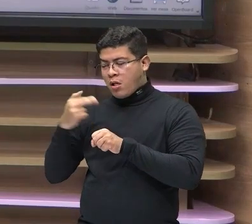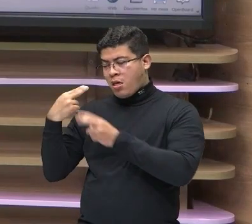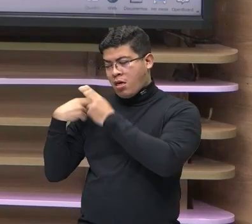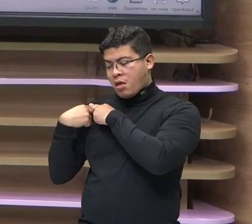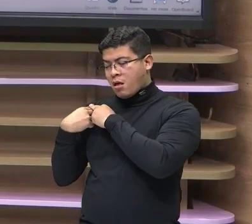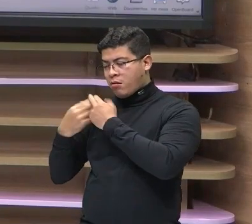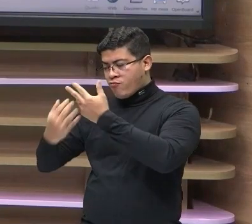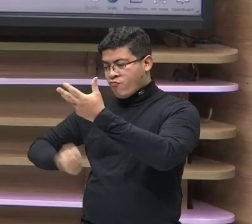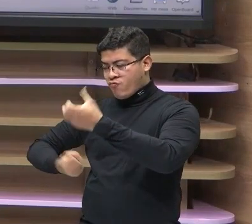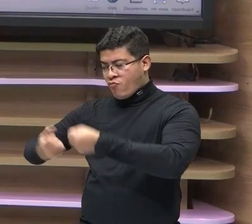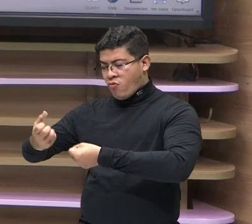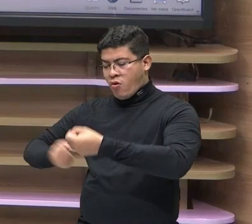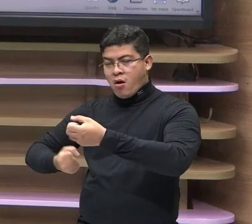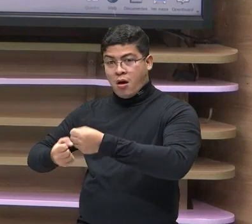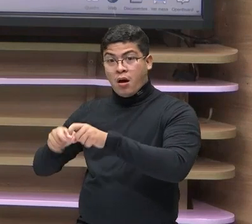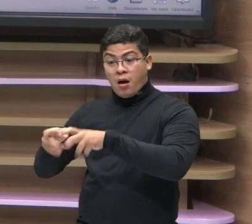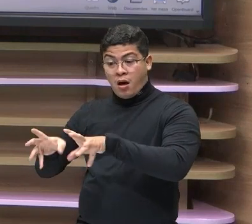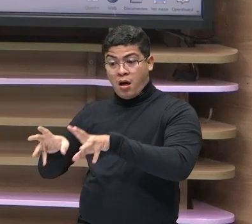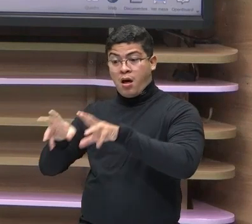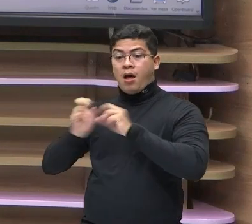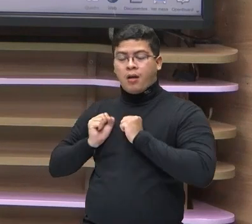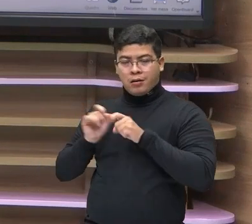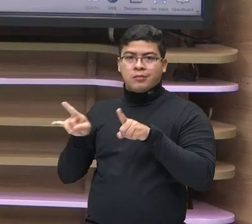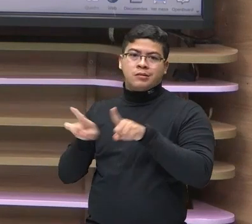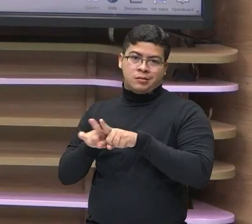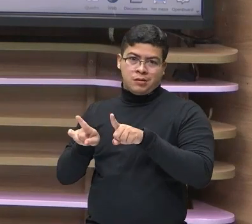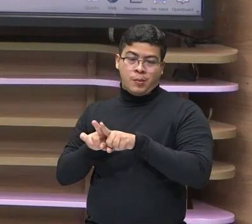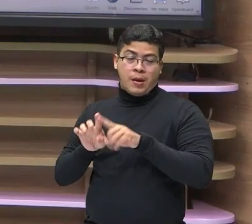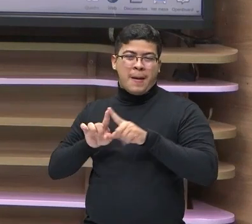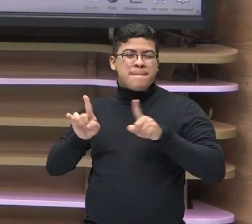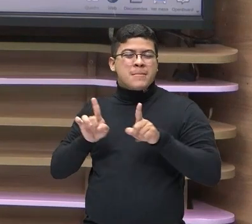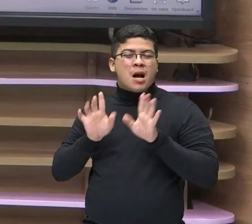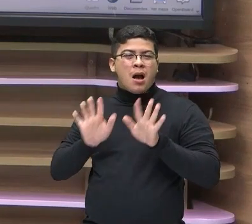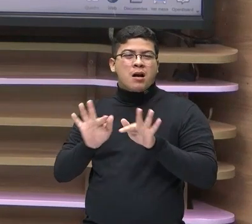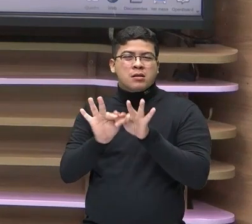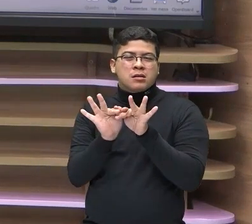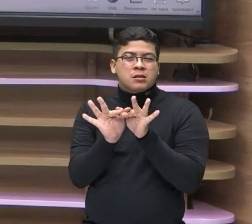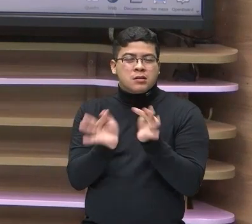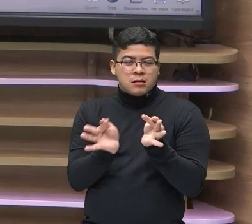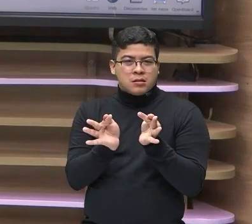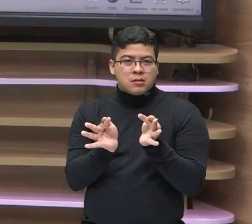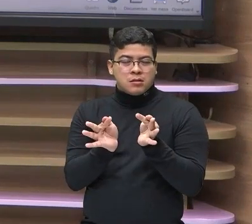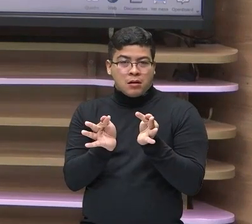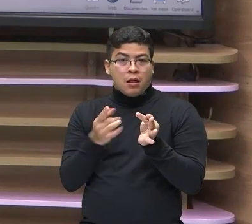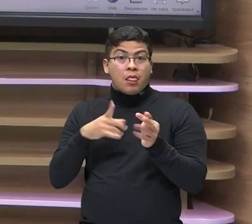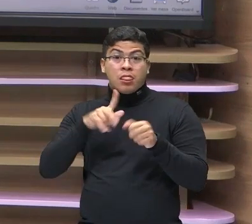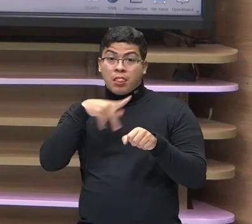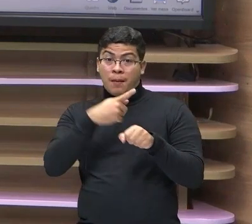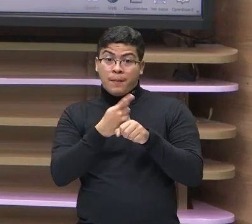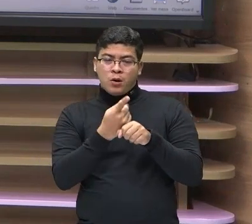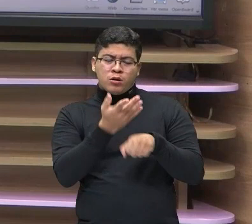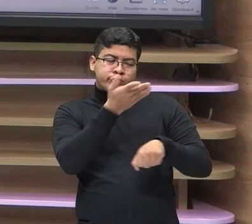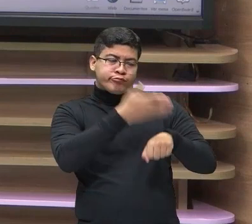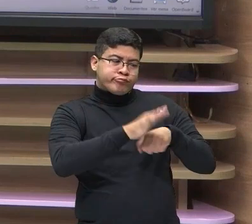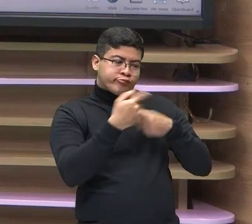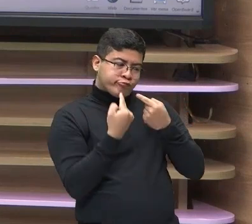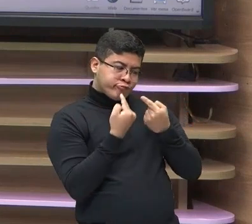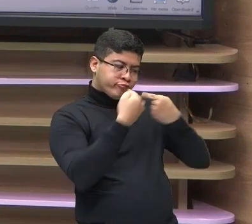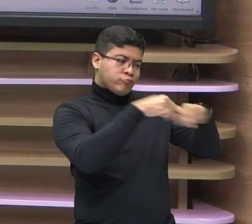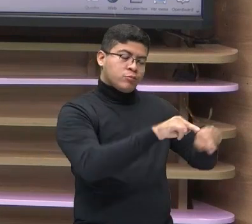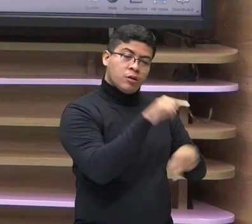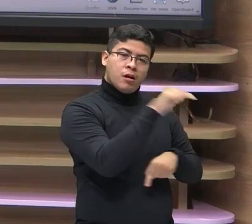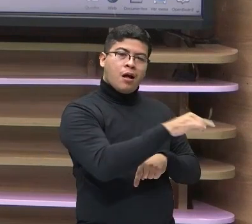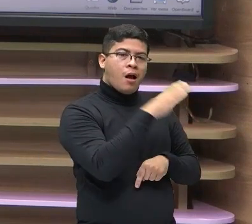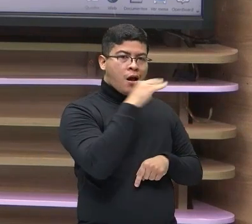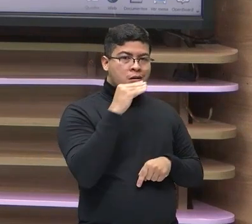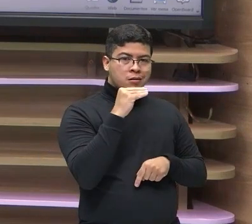ordenha, observar que elas também pegavam essa doença, só que de uma maneira mais branda, né? Então ele realizou esse teste com